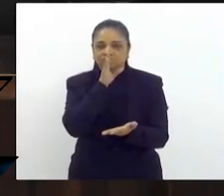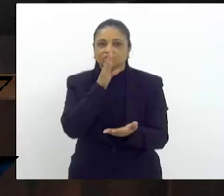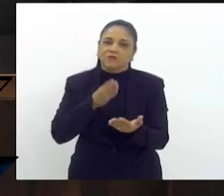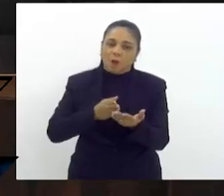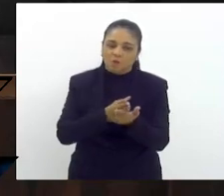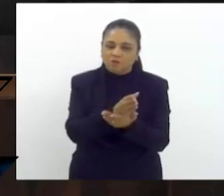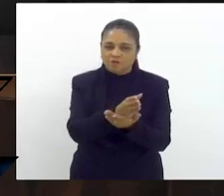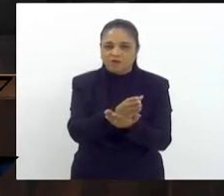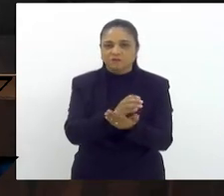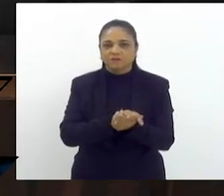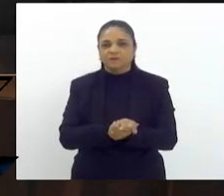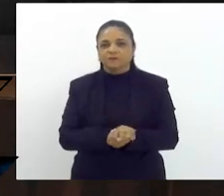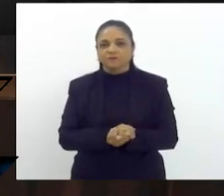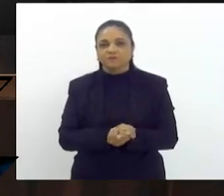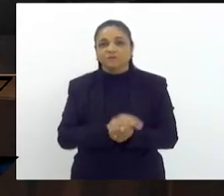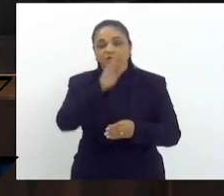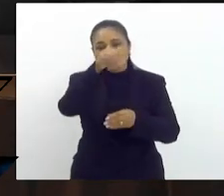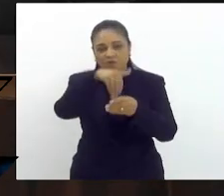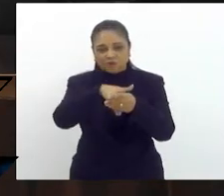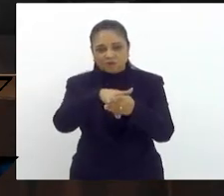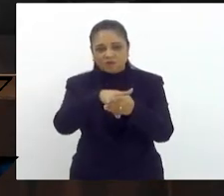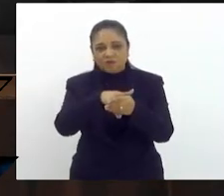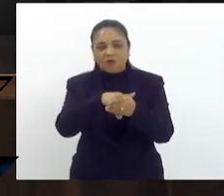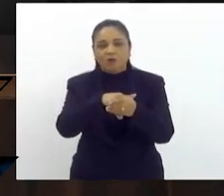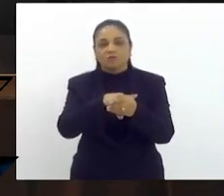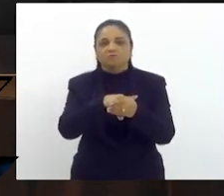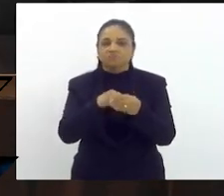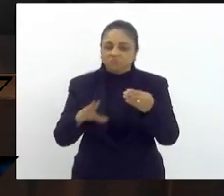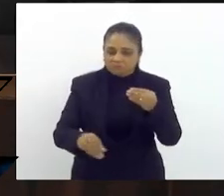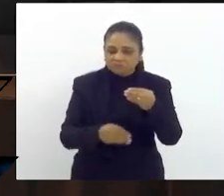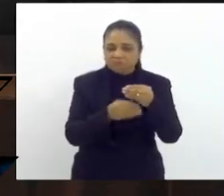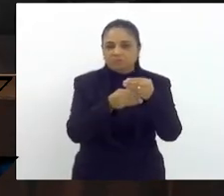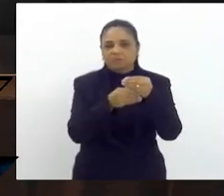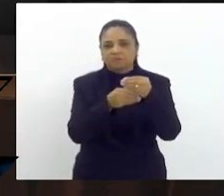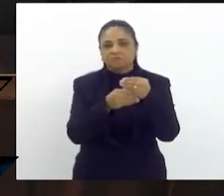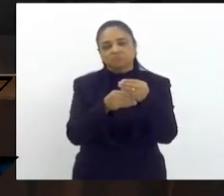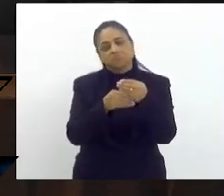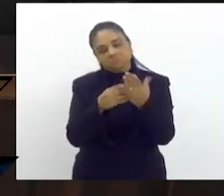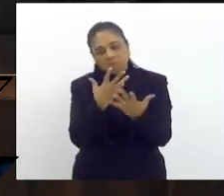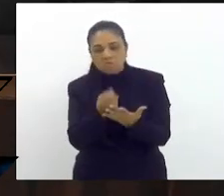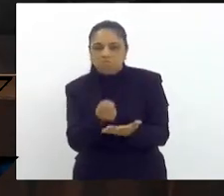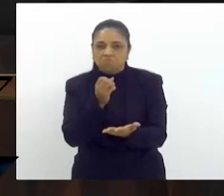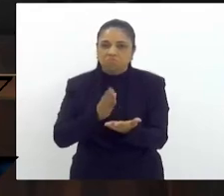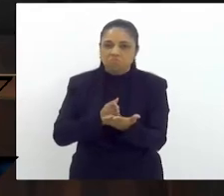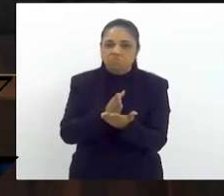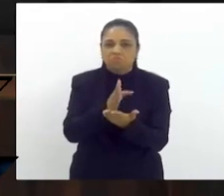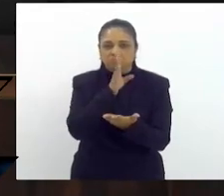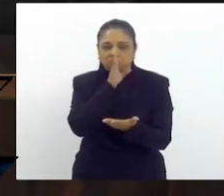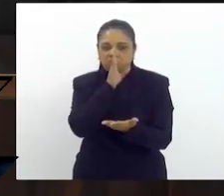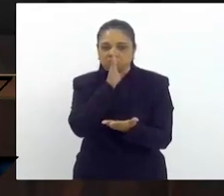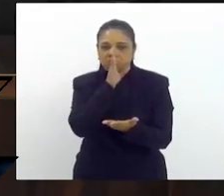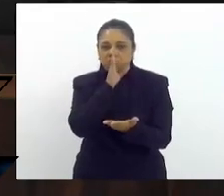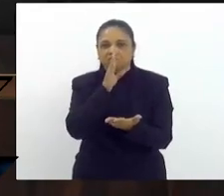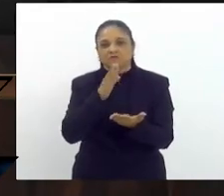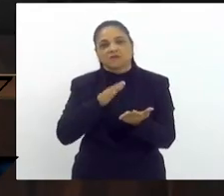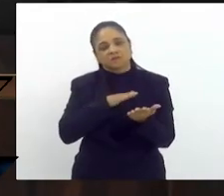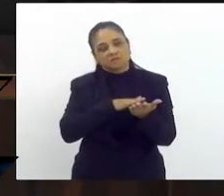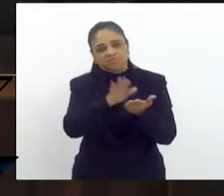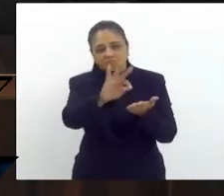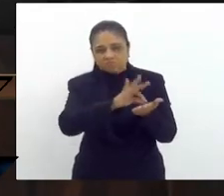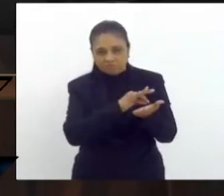aprovado em votações emendados senhores que aprovam aliás Como estão aprovado vai a redação